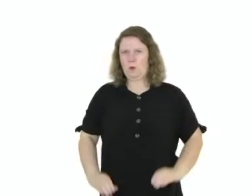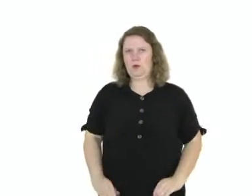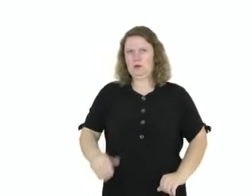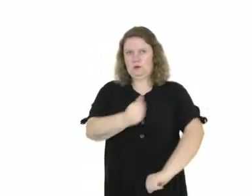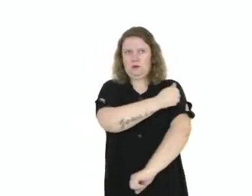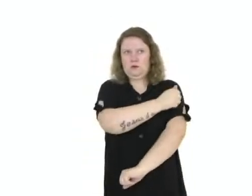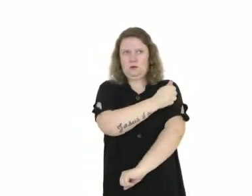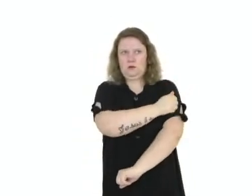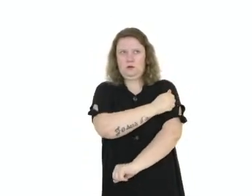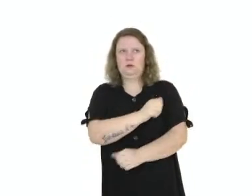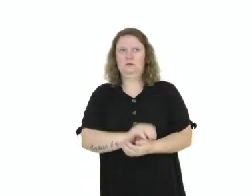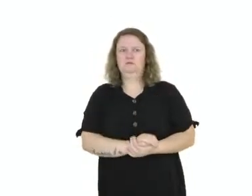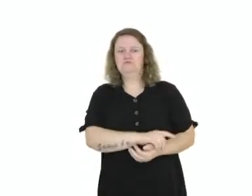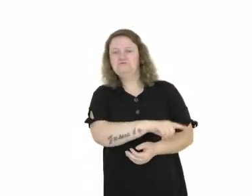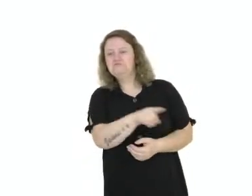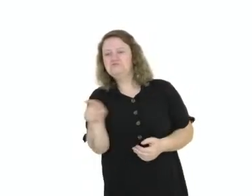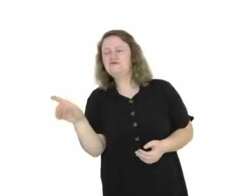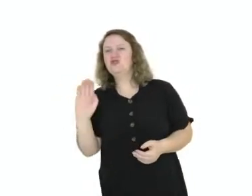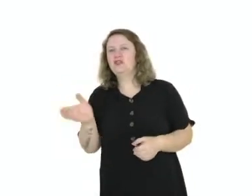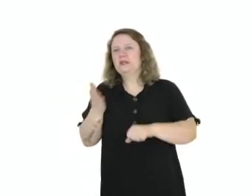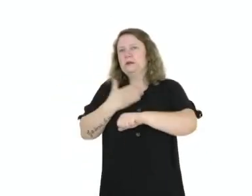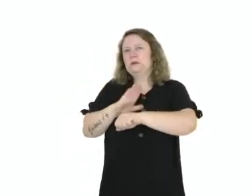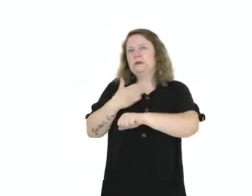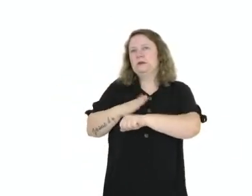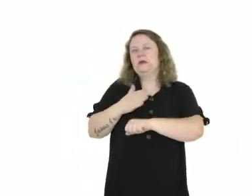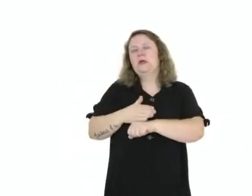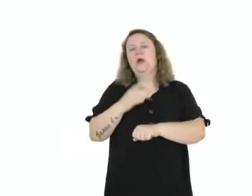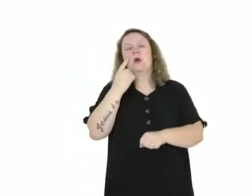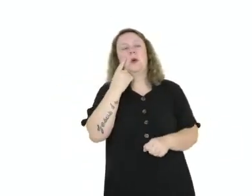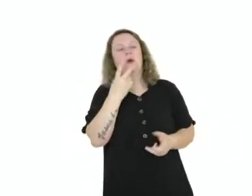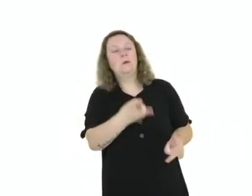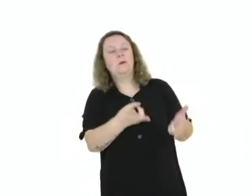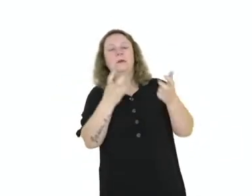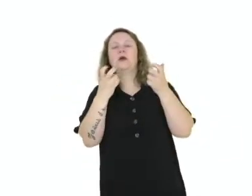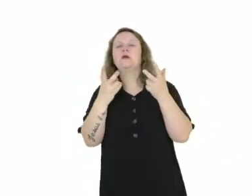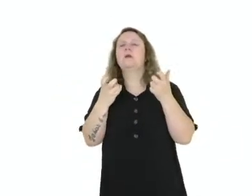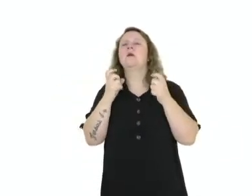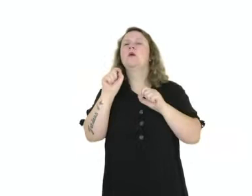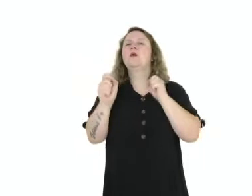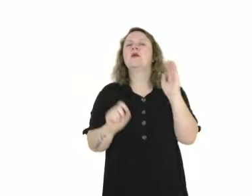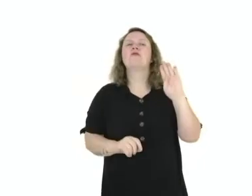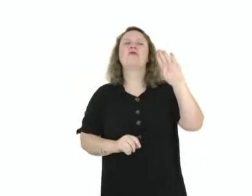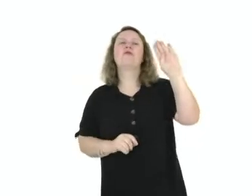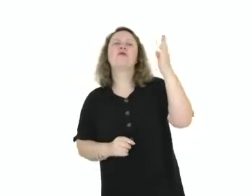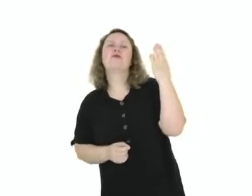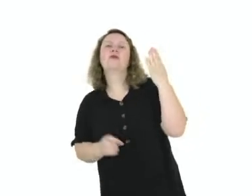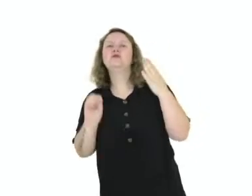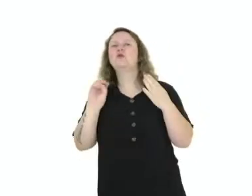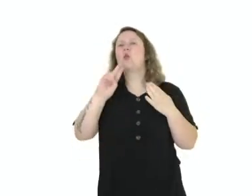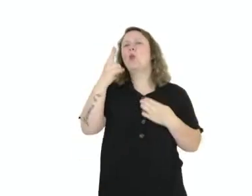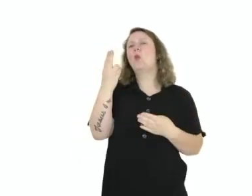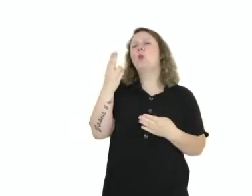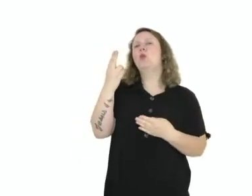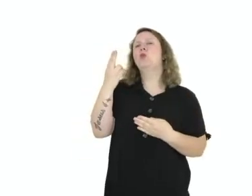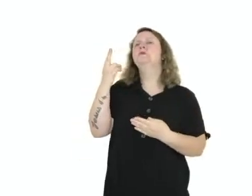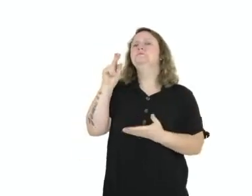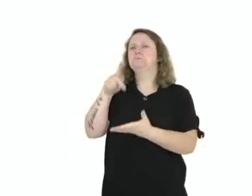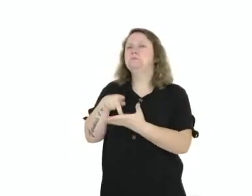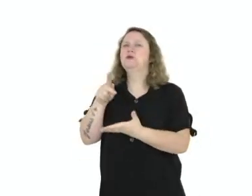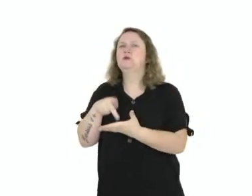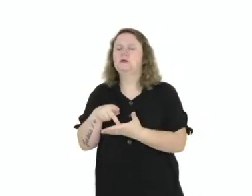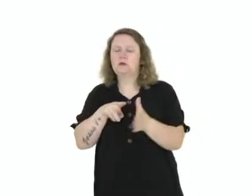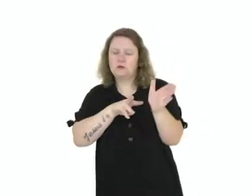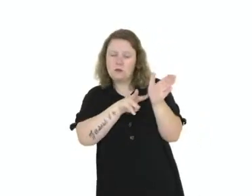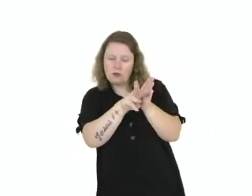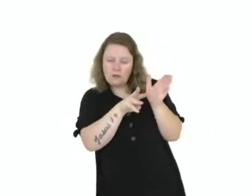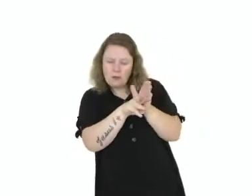Eles já estão mais treinados a ver o que é falso ou não, do que recebem no grupo da família, no WhatsApp,